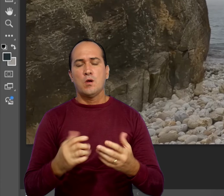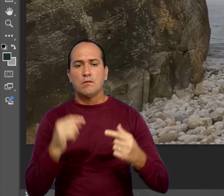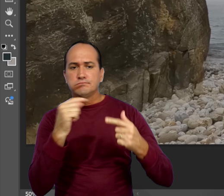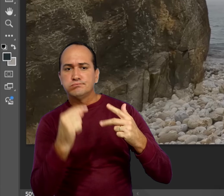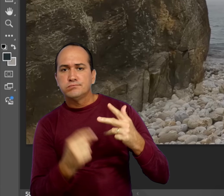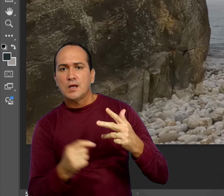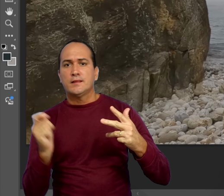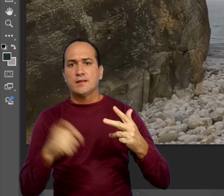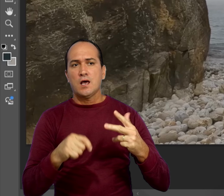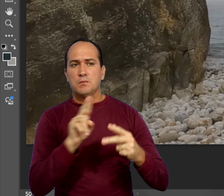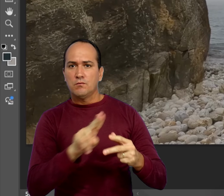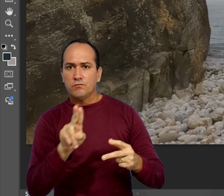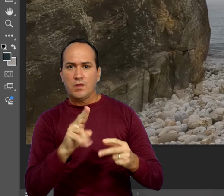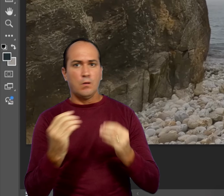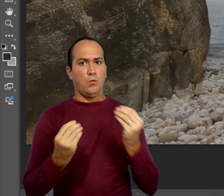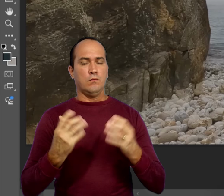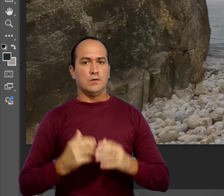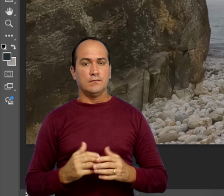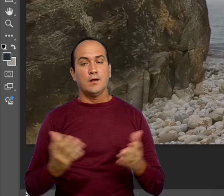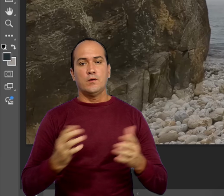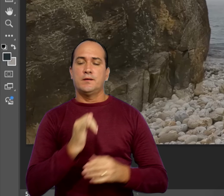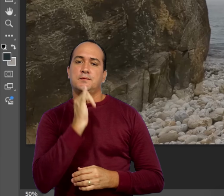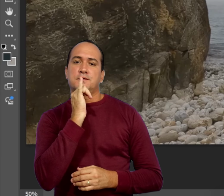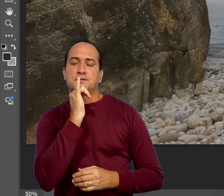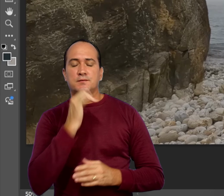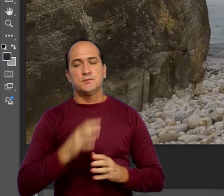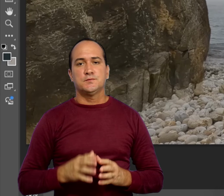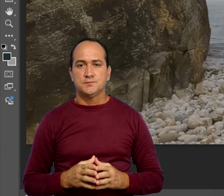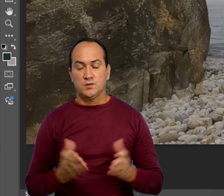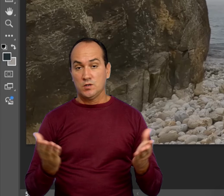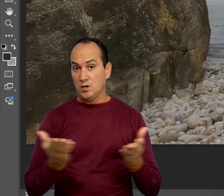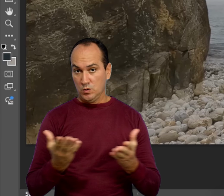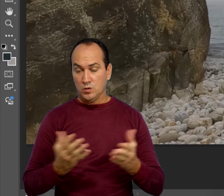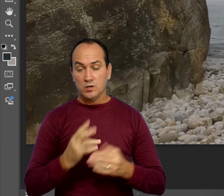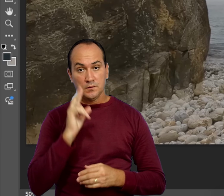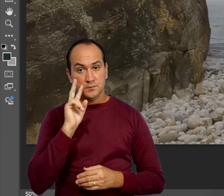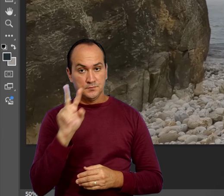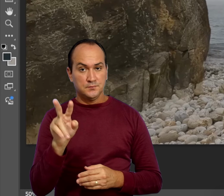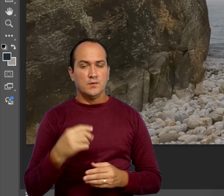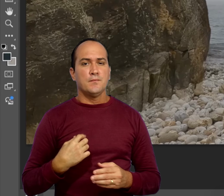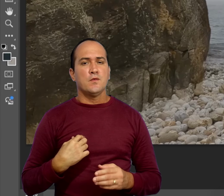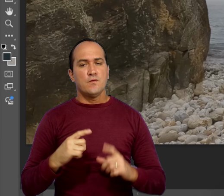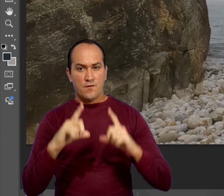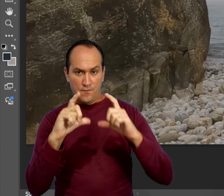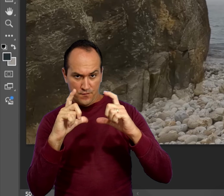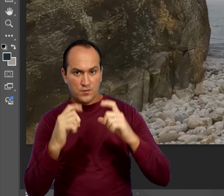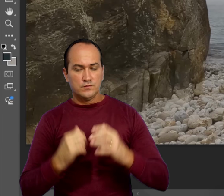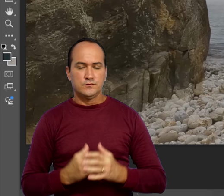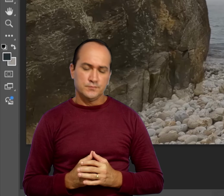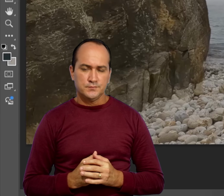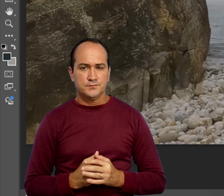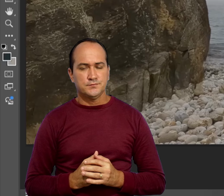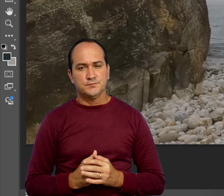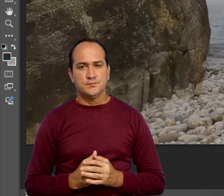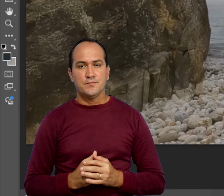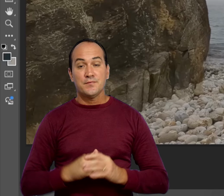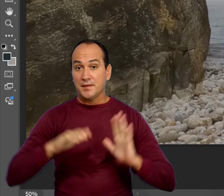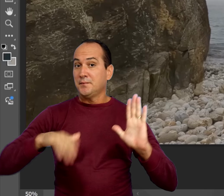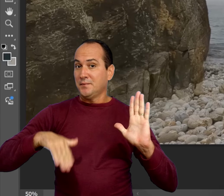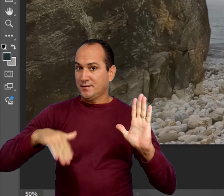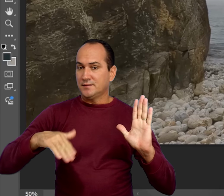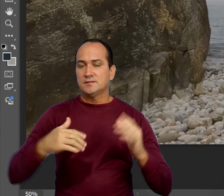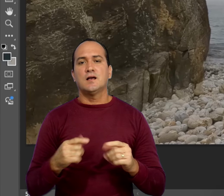processo e quais são as aplicações que a gente pode fazer com ele. Então, por exemplo, nesse caso aqui, eu tenho essa foto, aqui